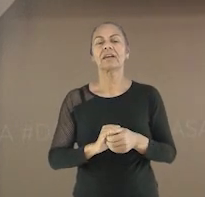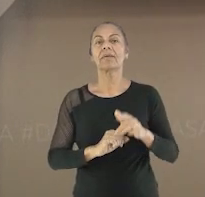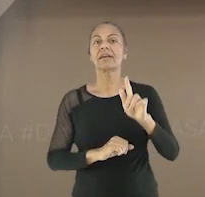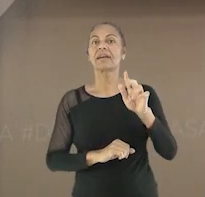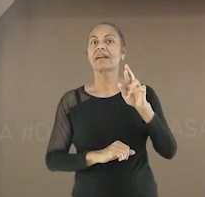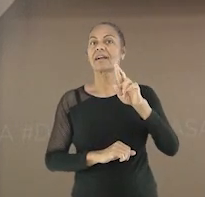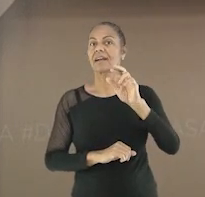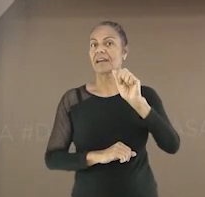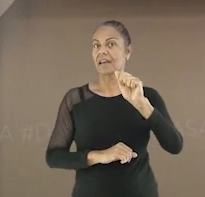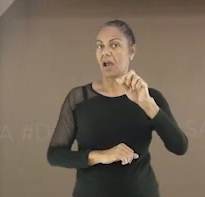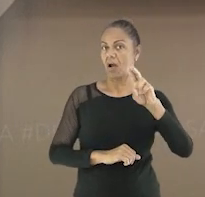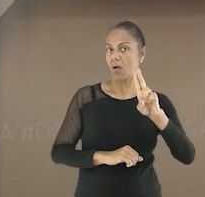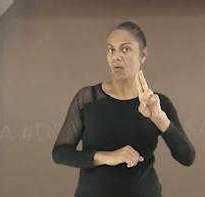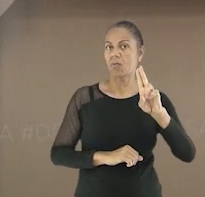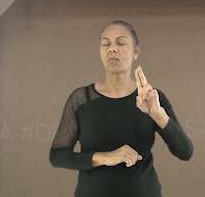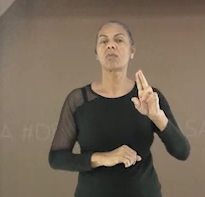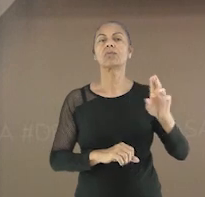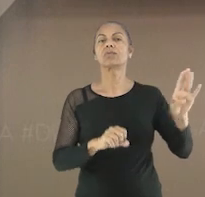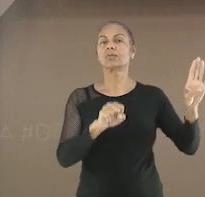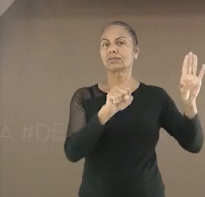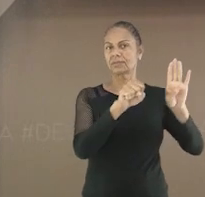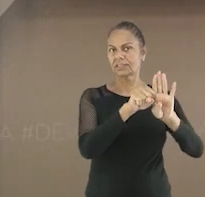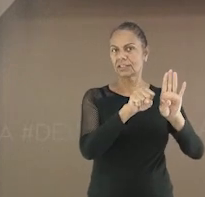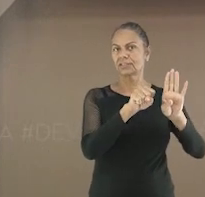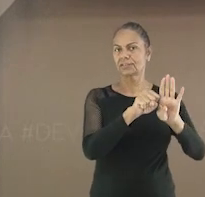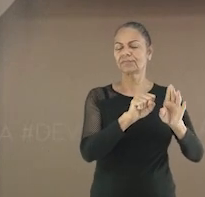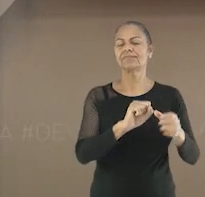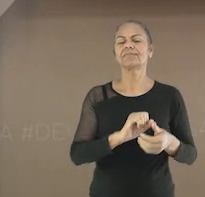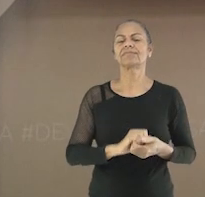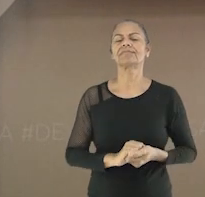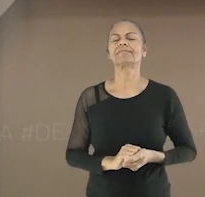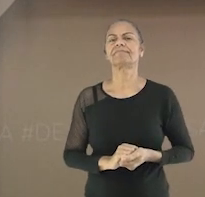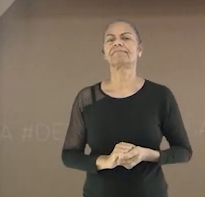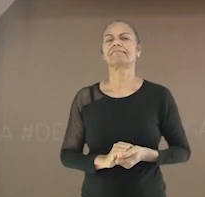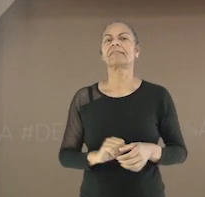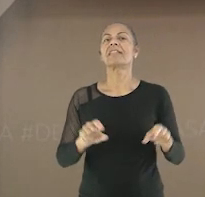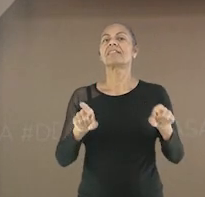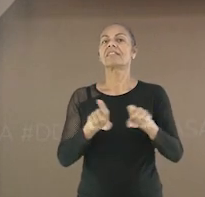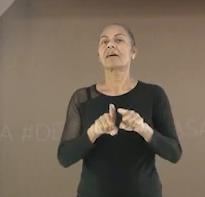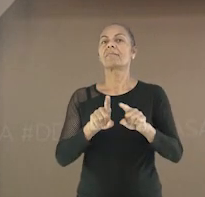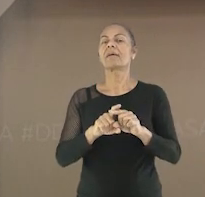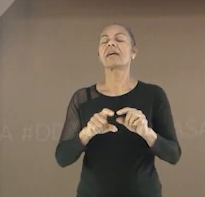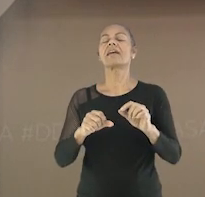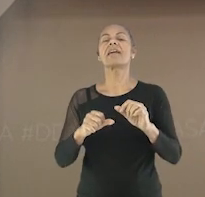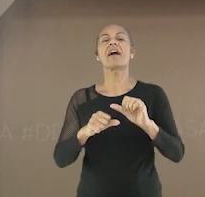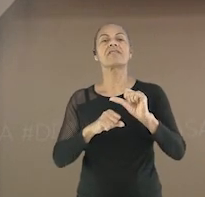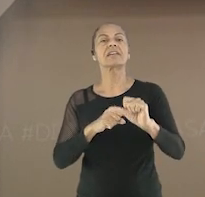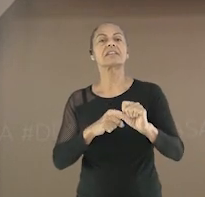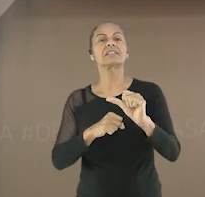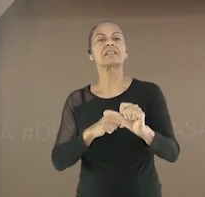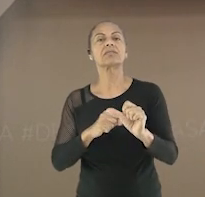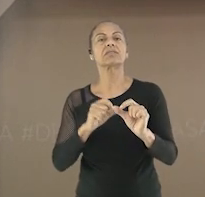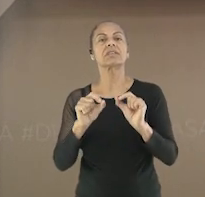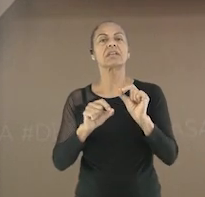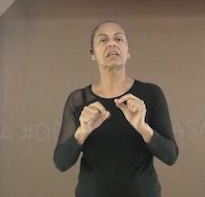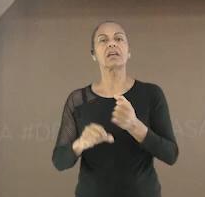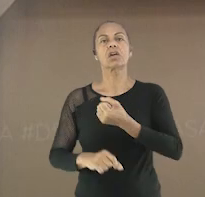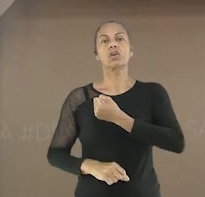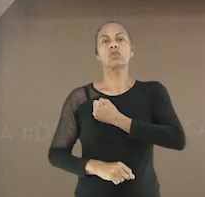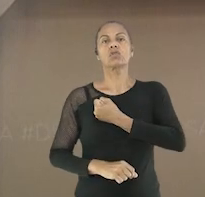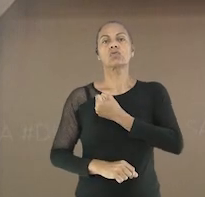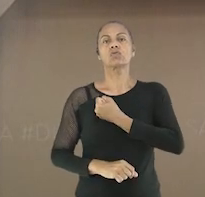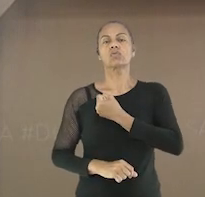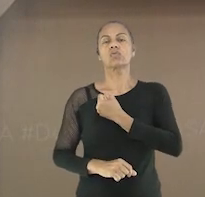dos substantivos. Temos também, veja só, mais um tipo de flexão. A flexão